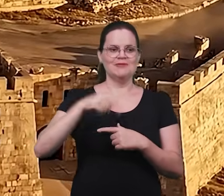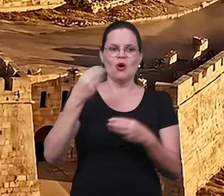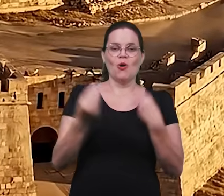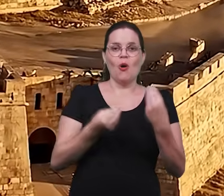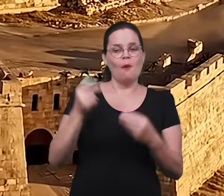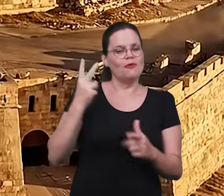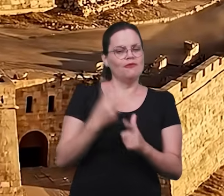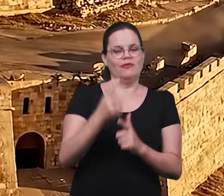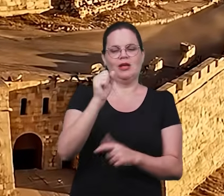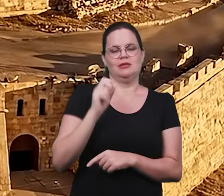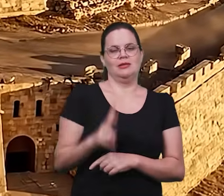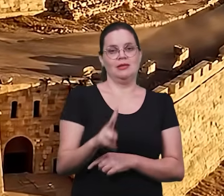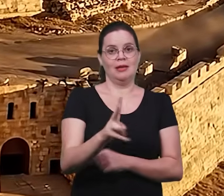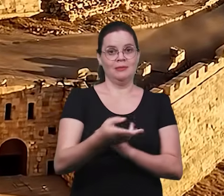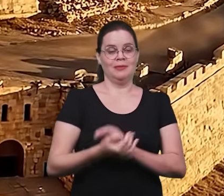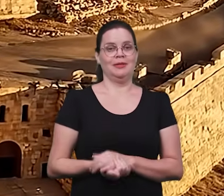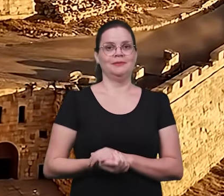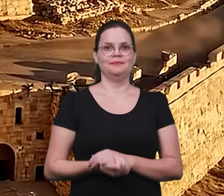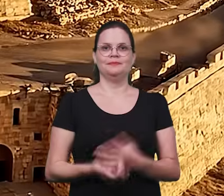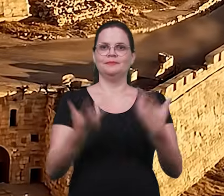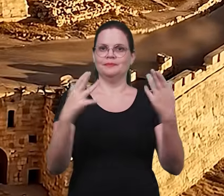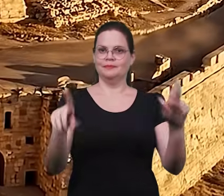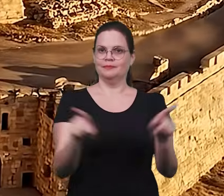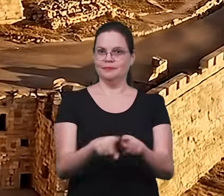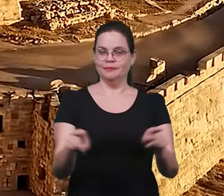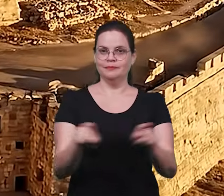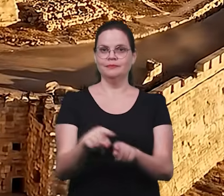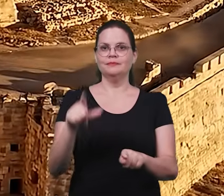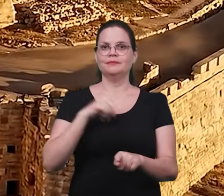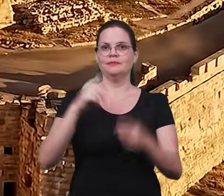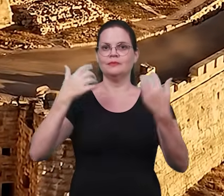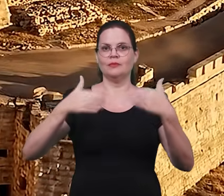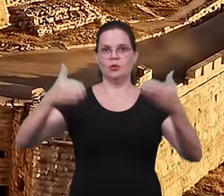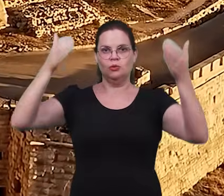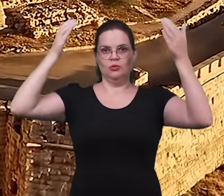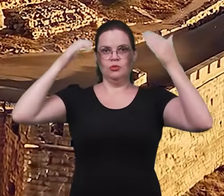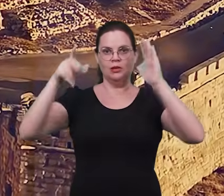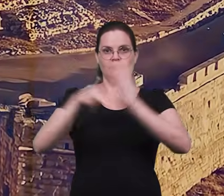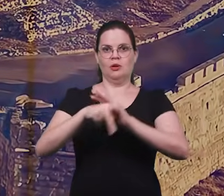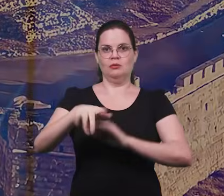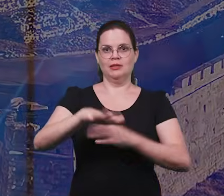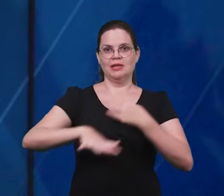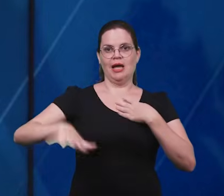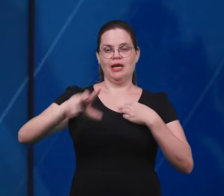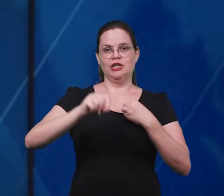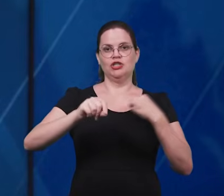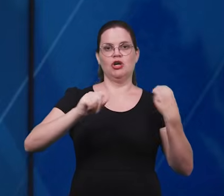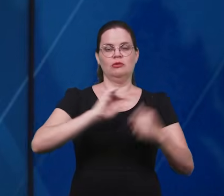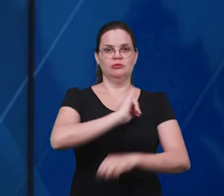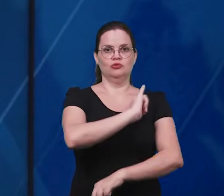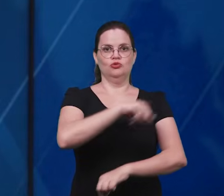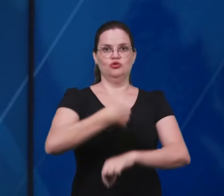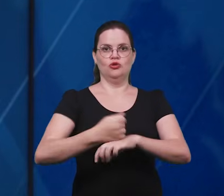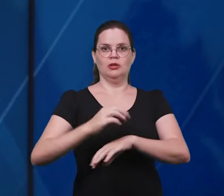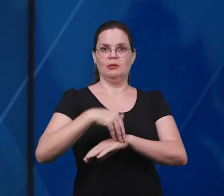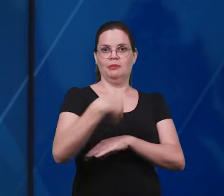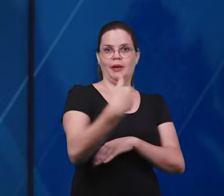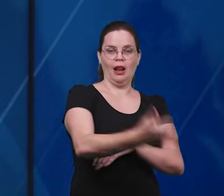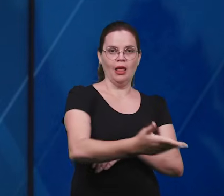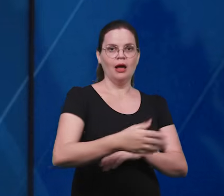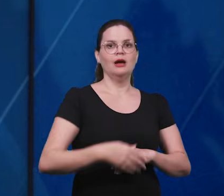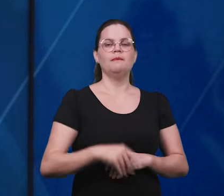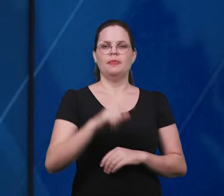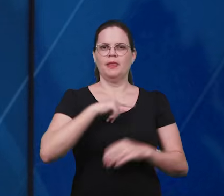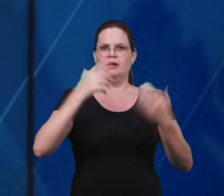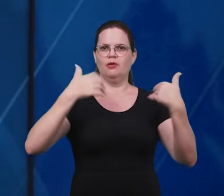mesma forma, uma grande barreira foi erguida pelos reis confederados da região daquém do Jordão, por onde